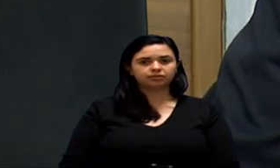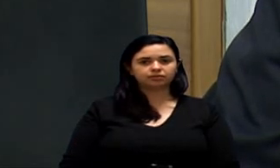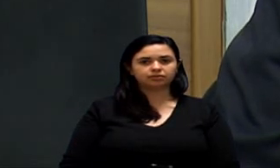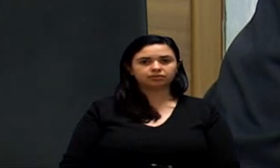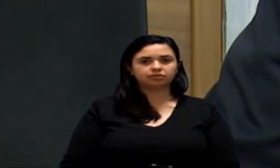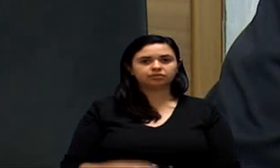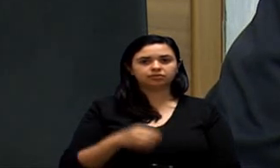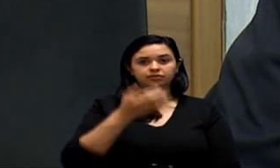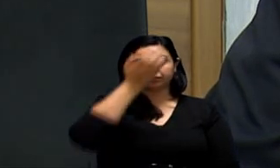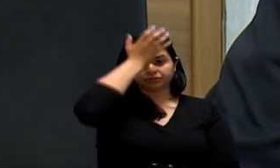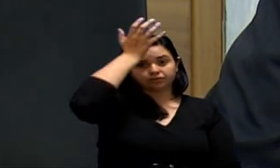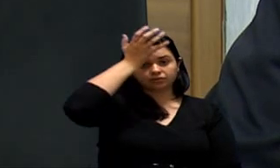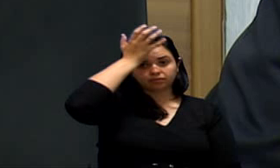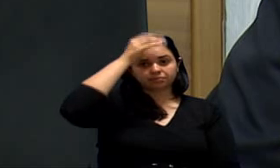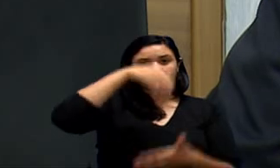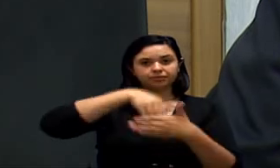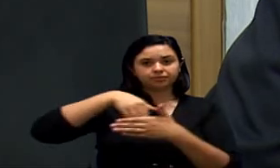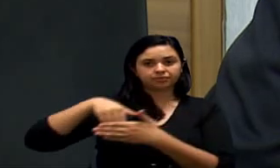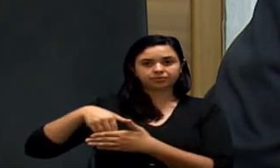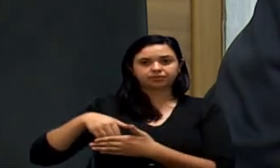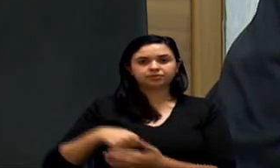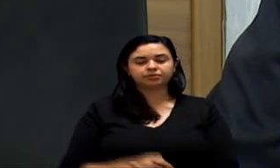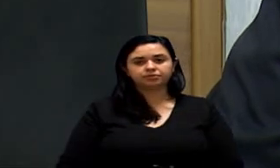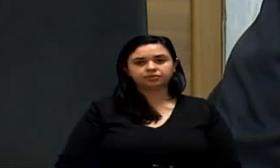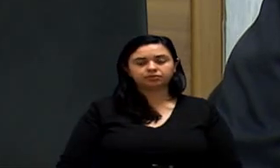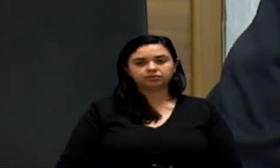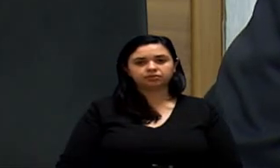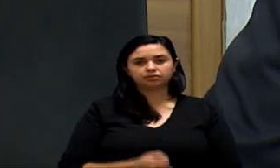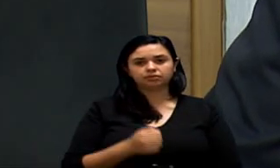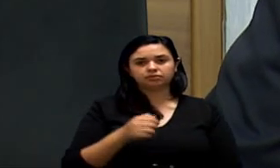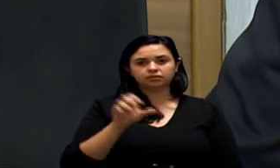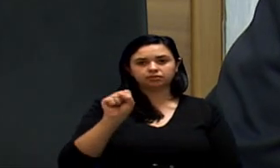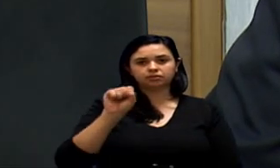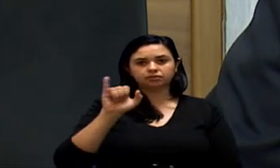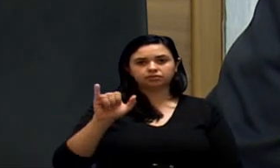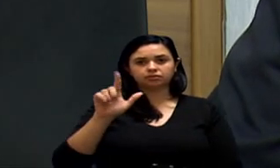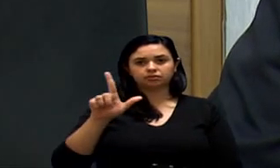Vereador Fábio Simoa, o voto. Silvano Júnior.